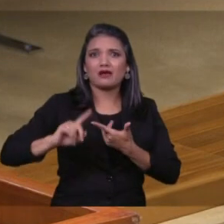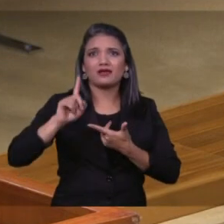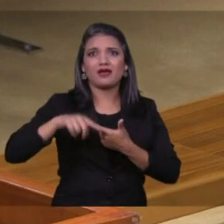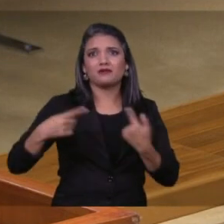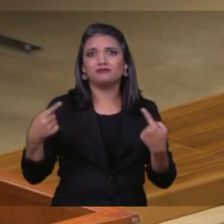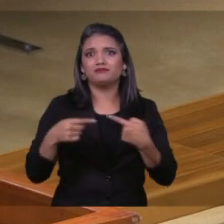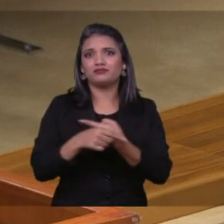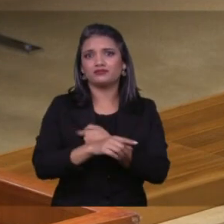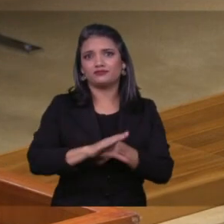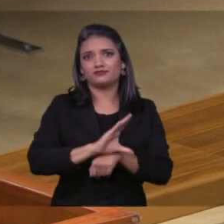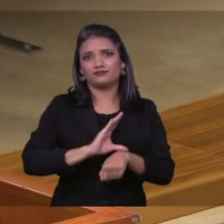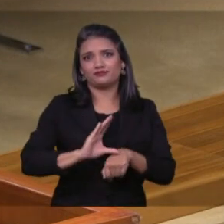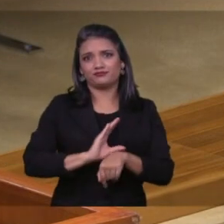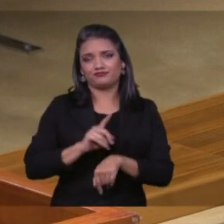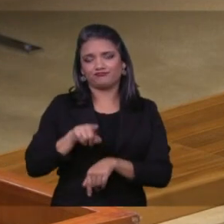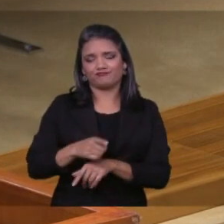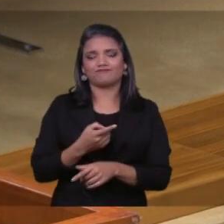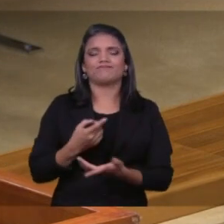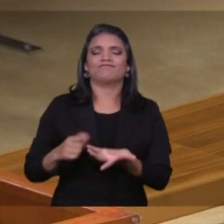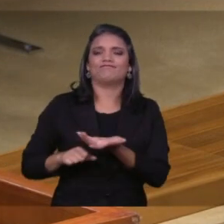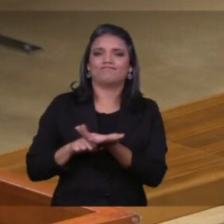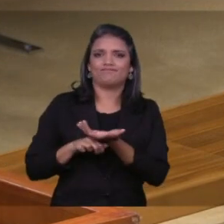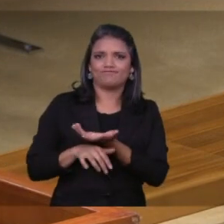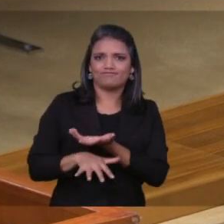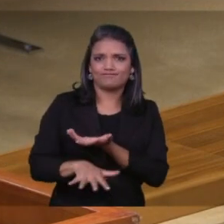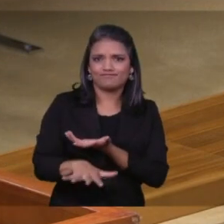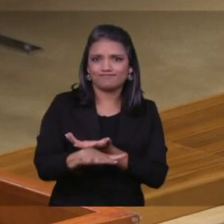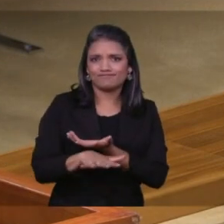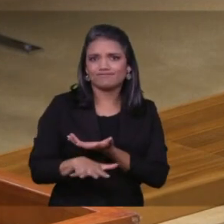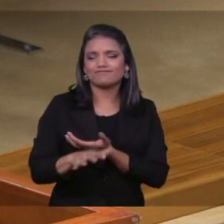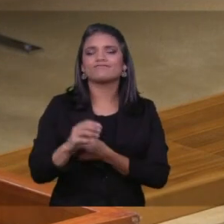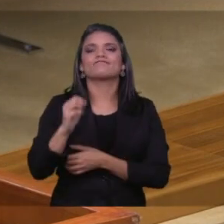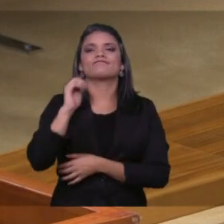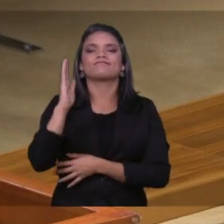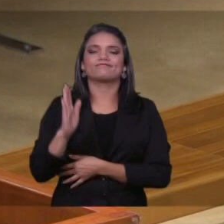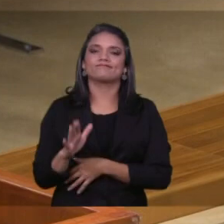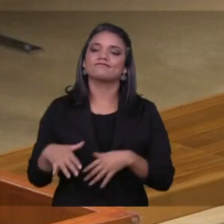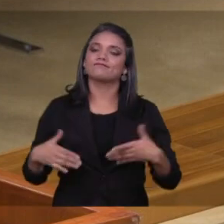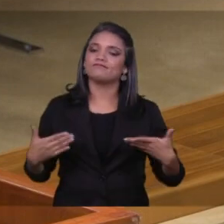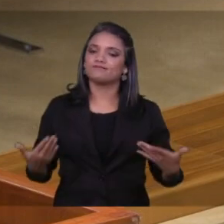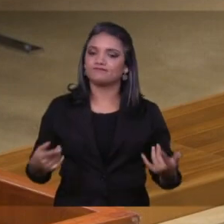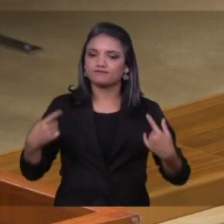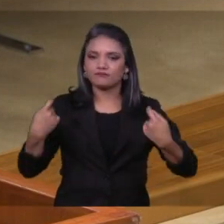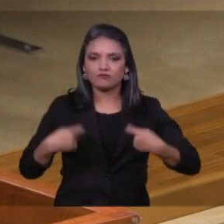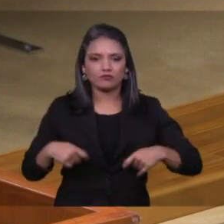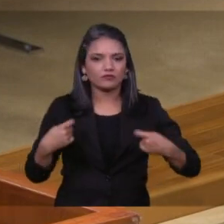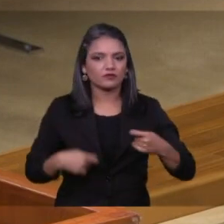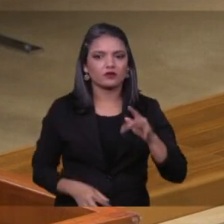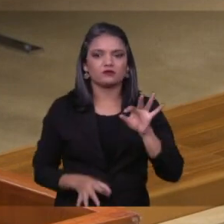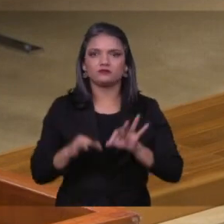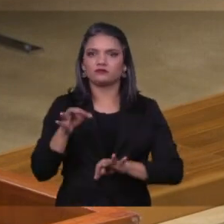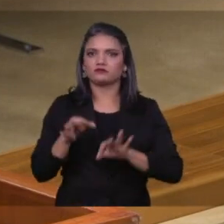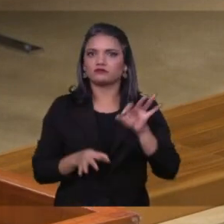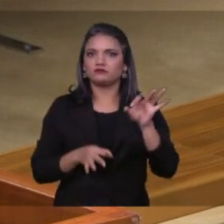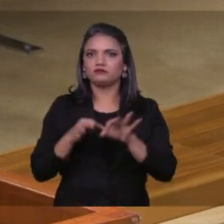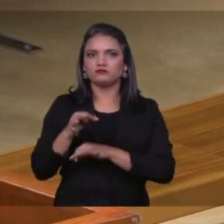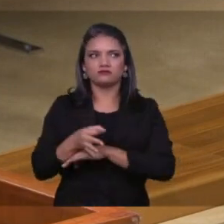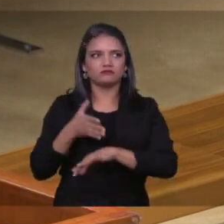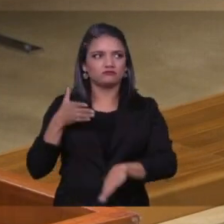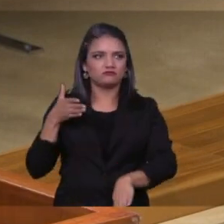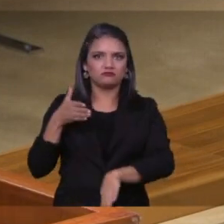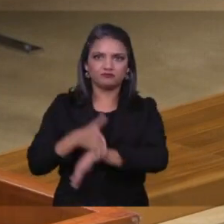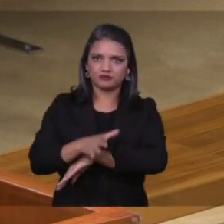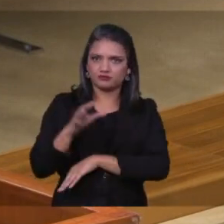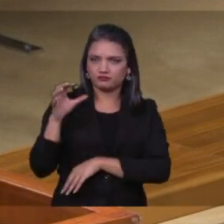da situação do Pantanal brasileiro e é necessário a intervenção judicial do Supremo Tribunal